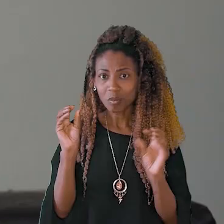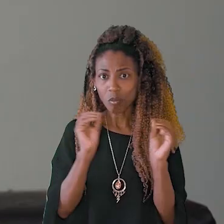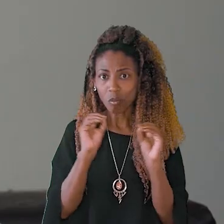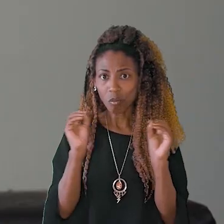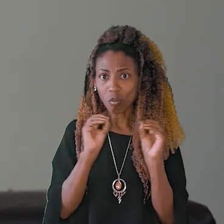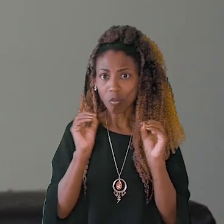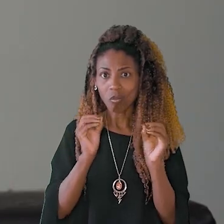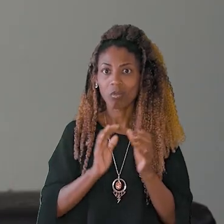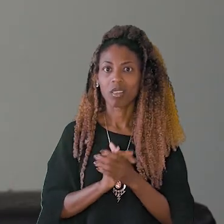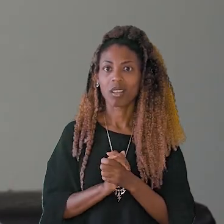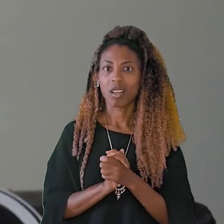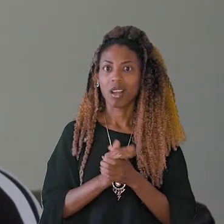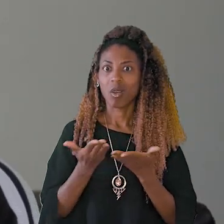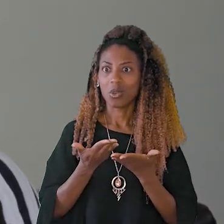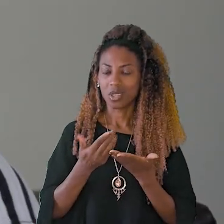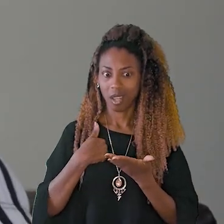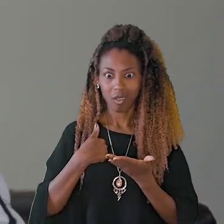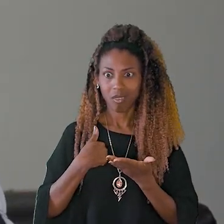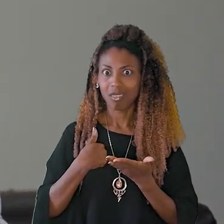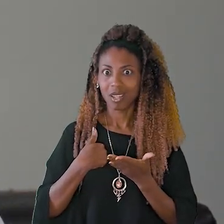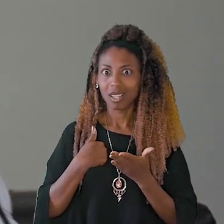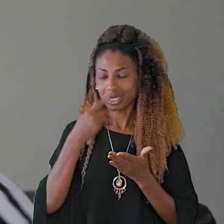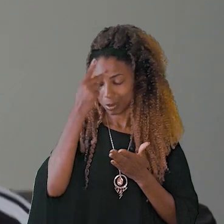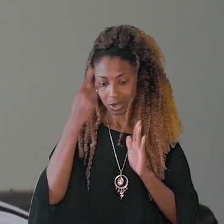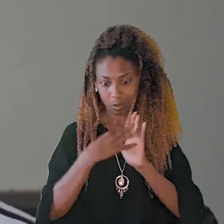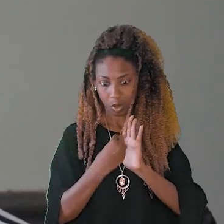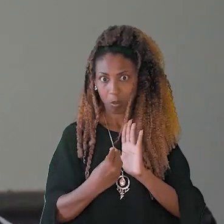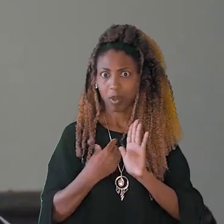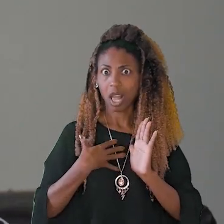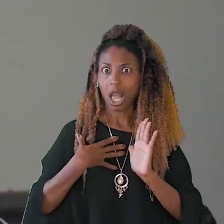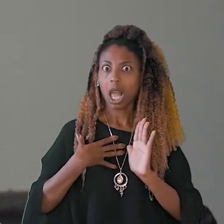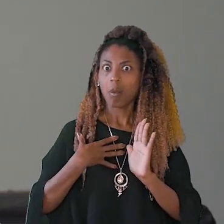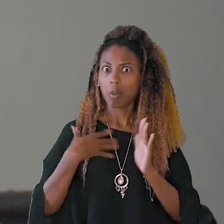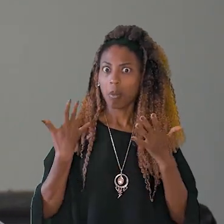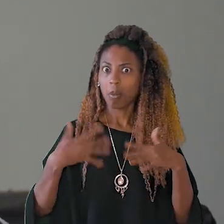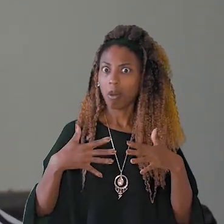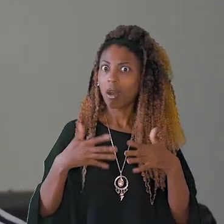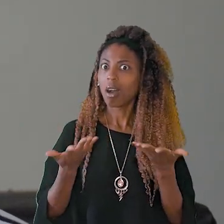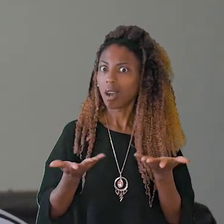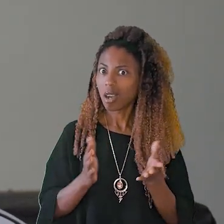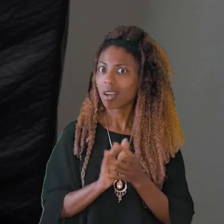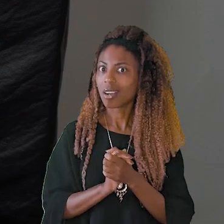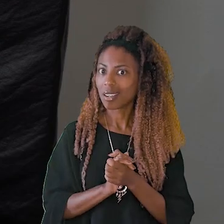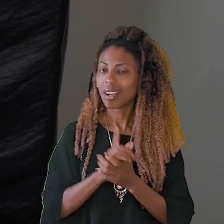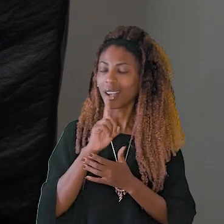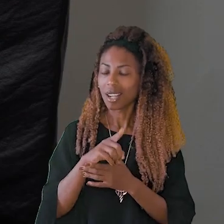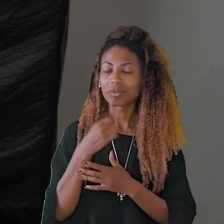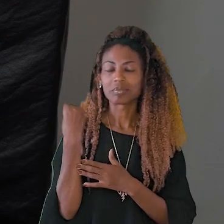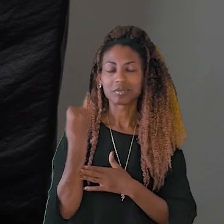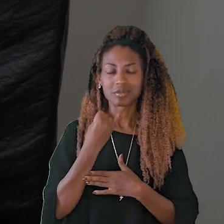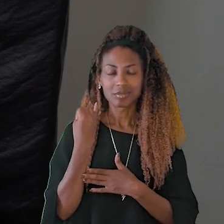né? Então, quando eu me torno dessa representação, eu falo, caramba, como as coisas são, né? Então, pra mim é